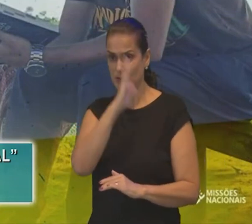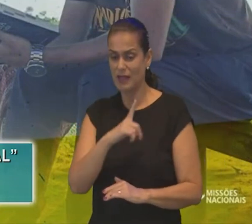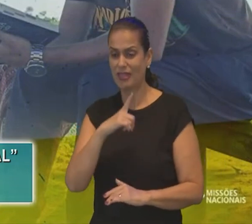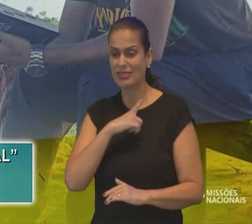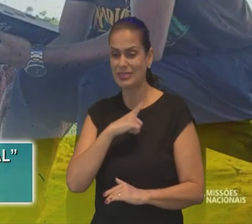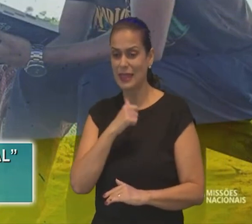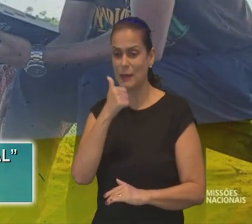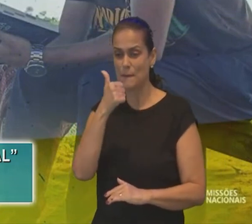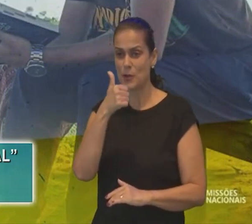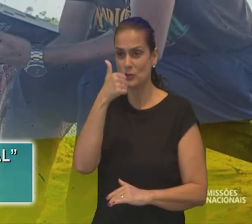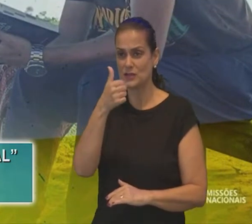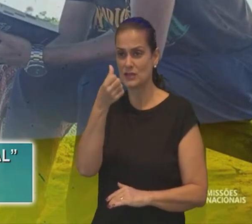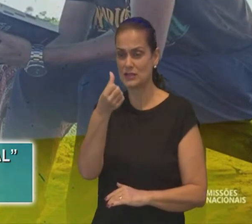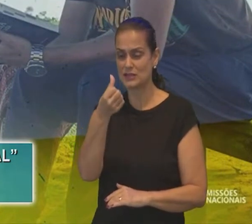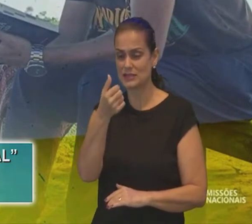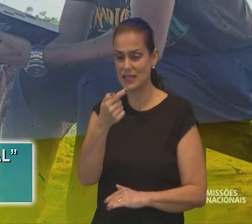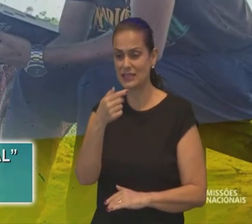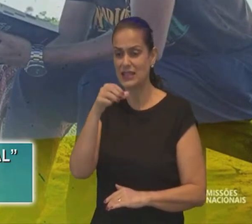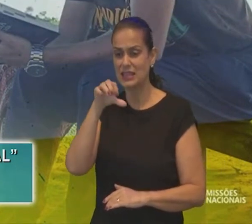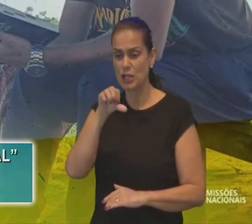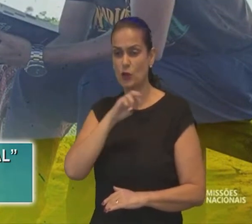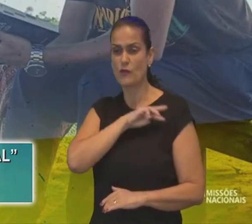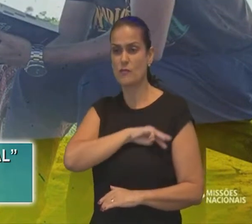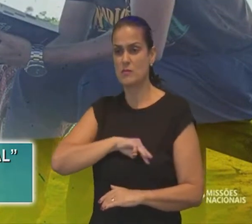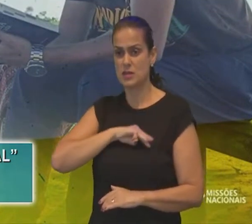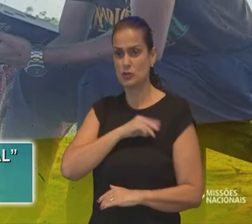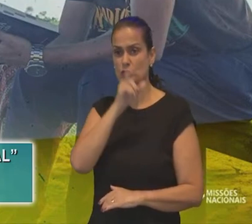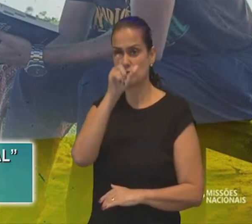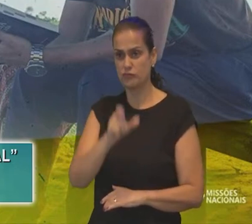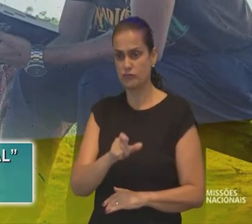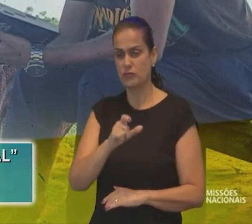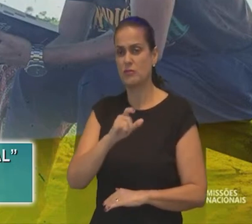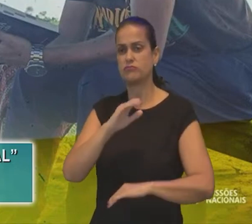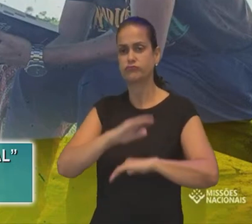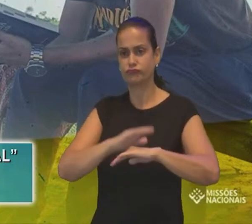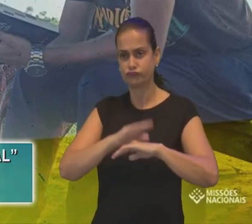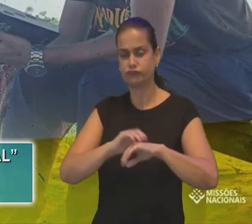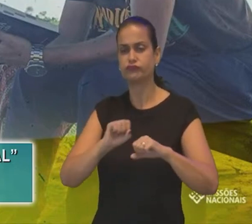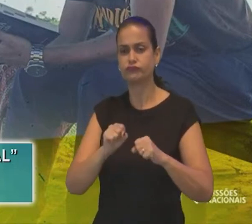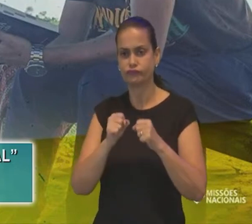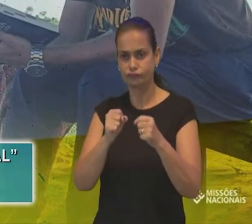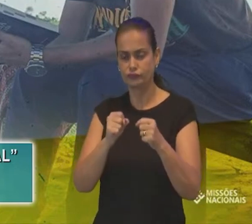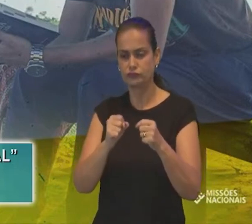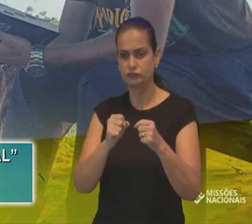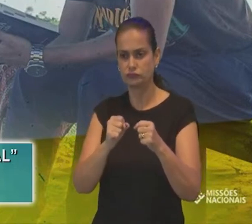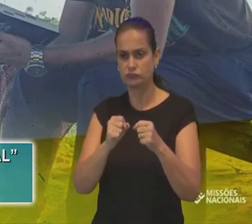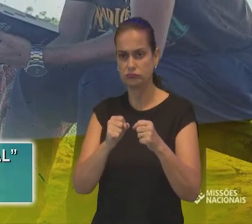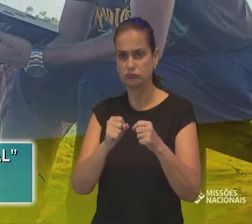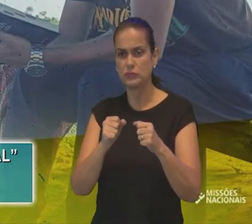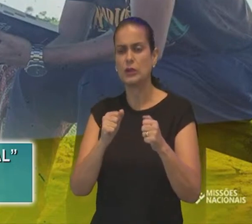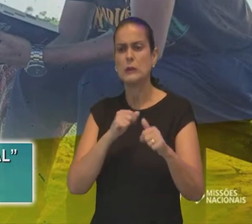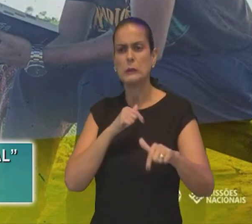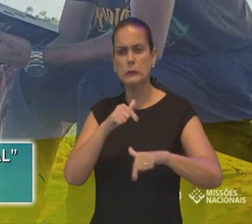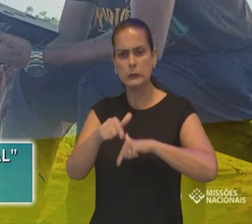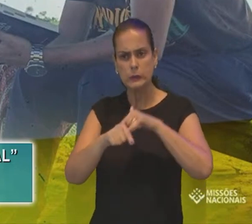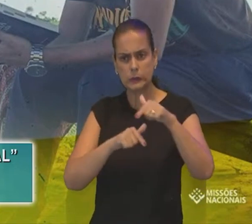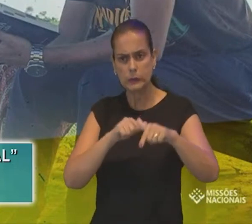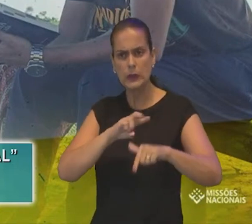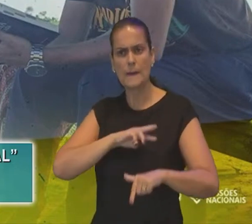com 1.079 missionários efetivos, né? Dentro do quadro da Junta de Missões